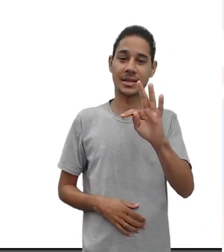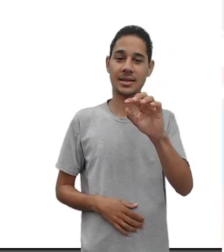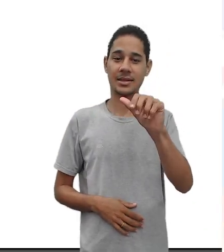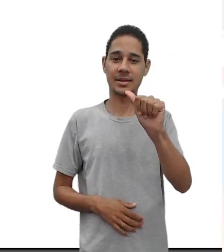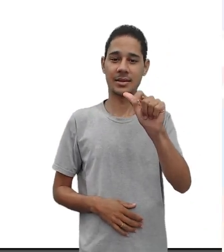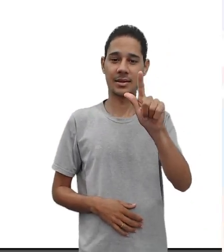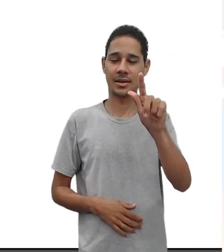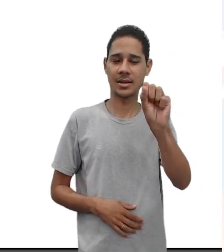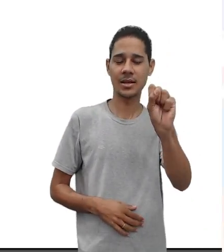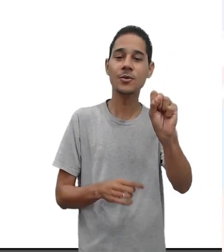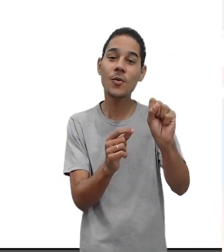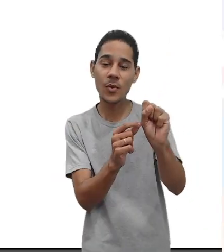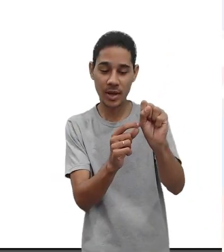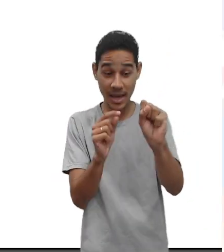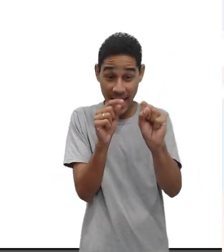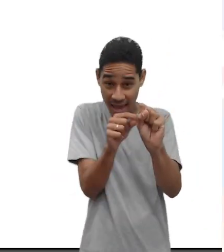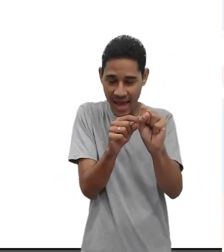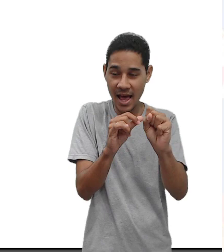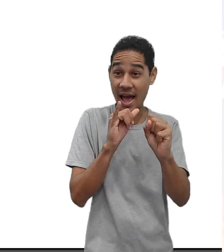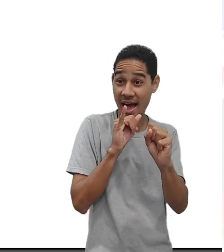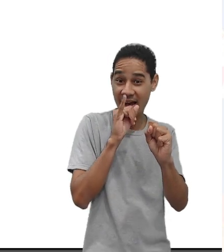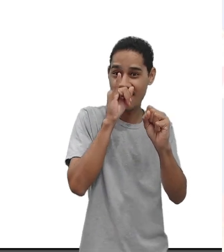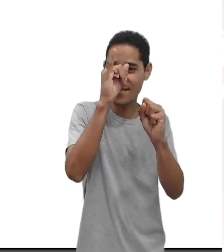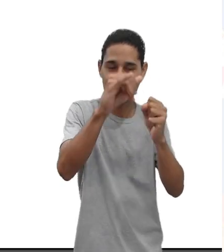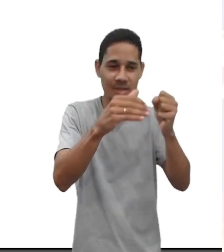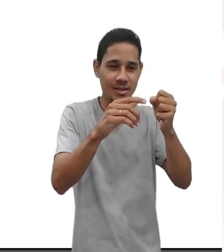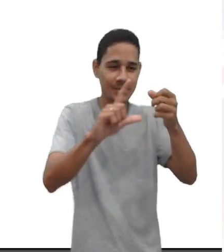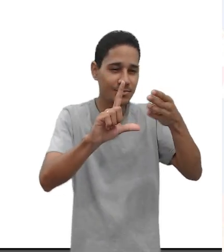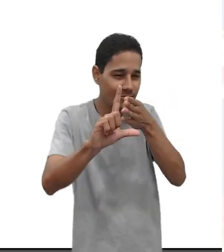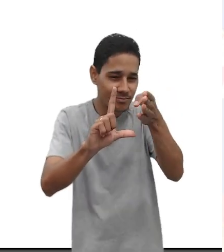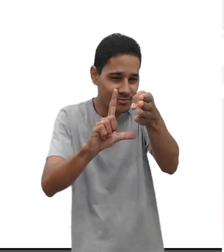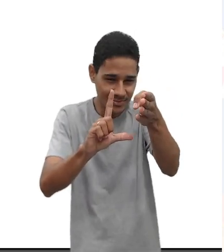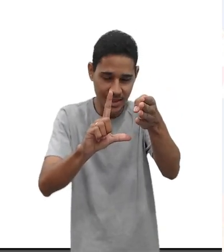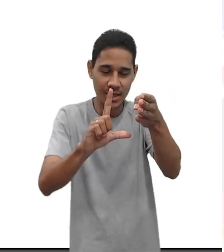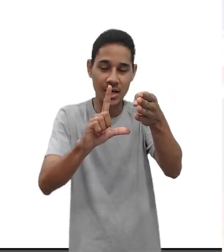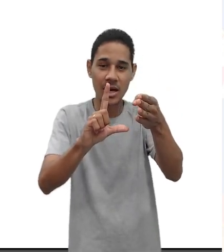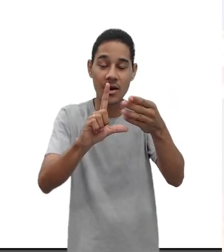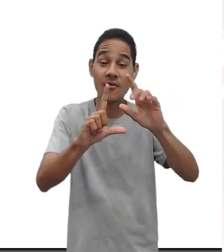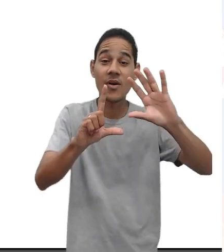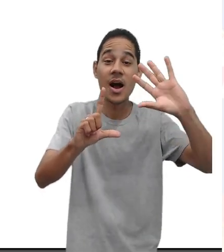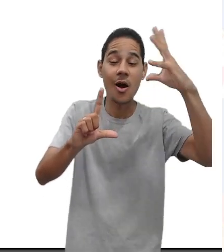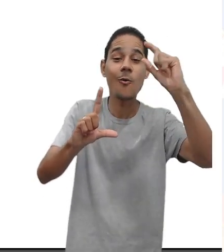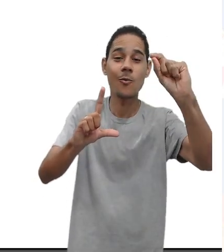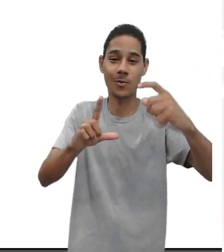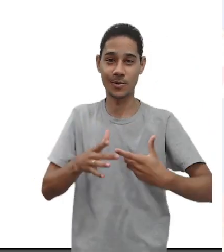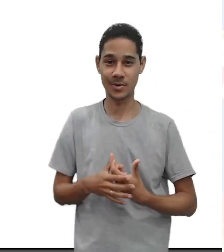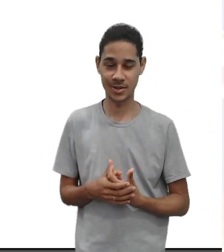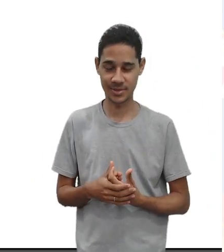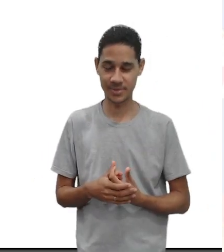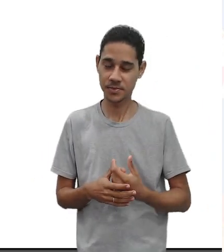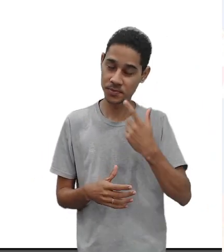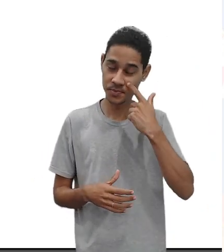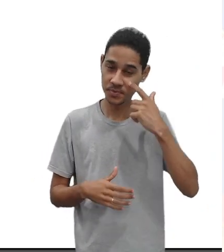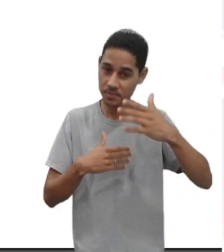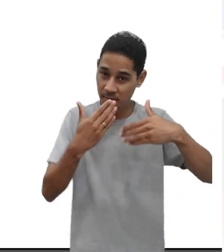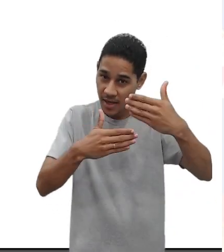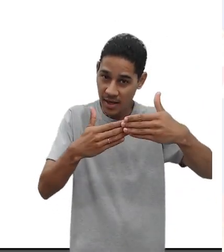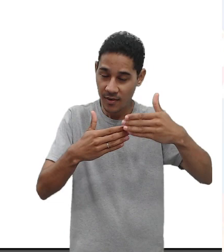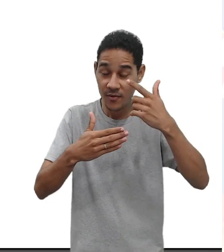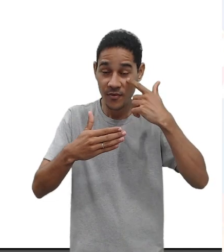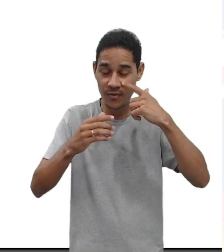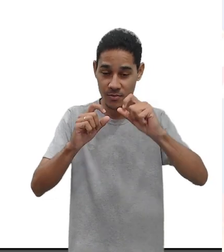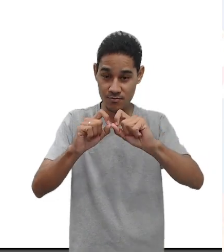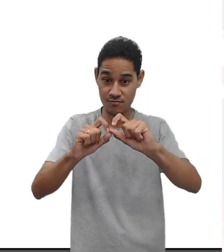tags informam o navegador o que deve acontecer. A gente vai entender logo mais quando eu mostrar a estrutura do